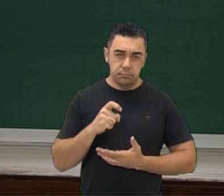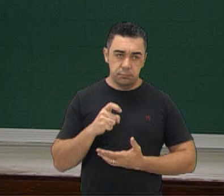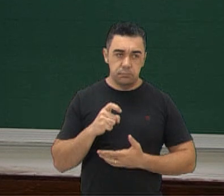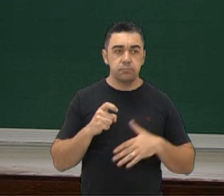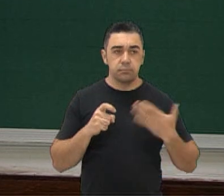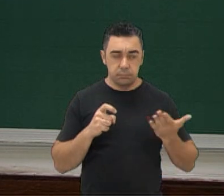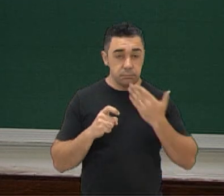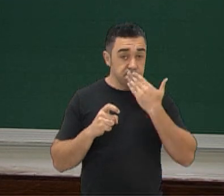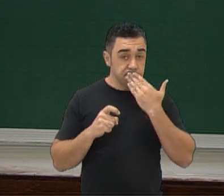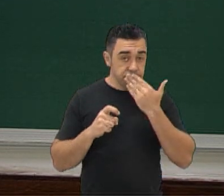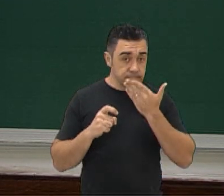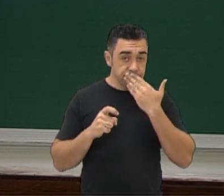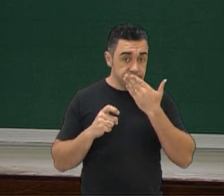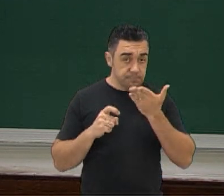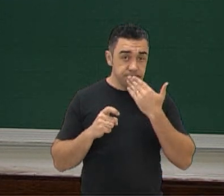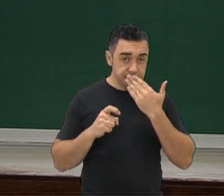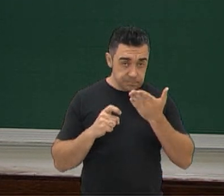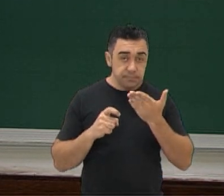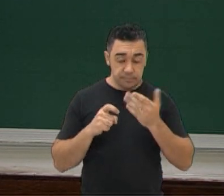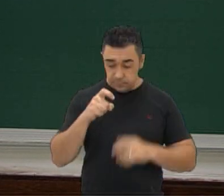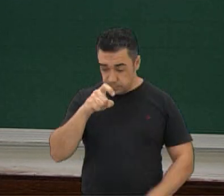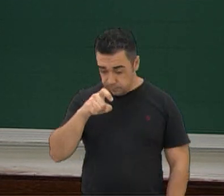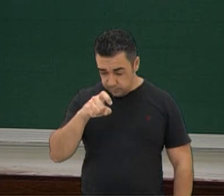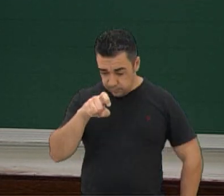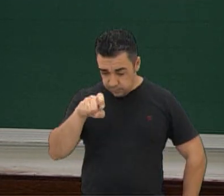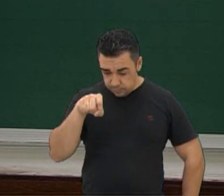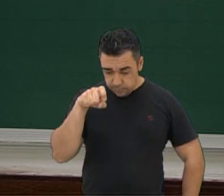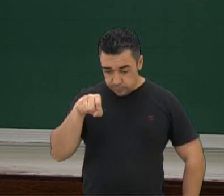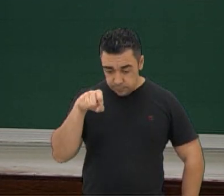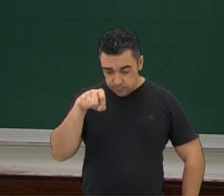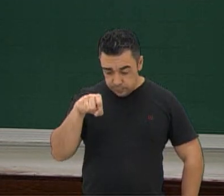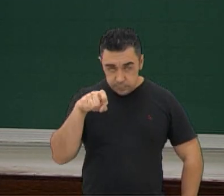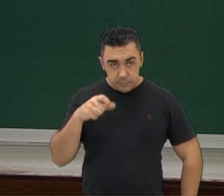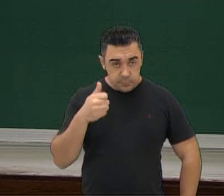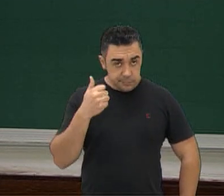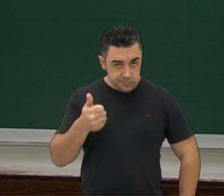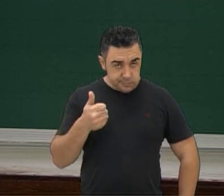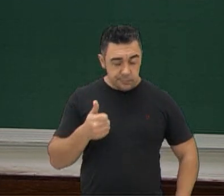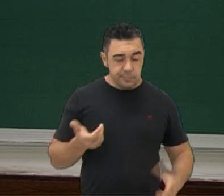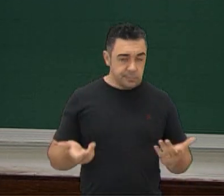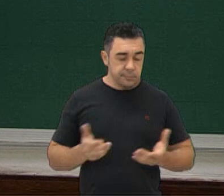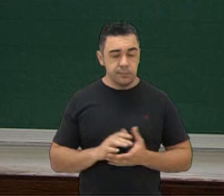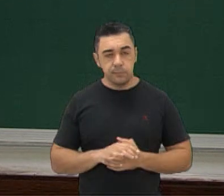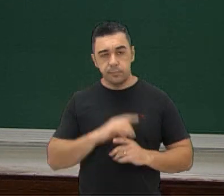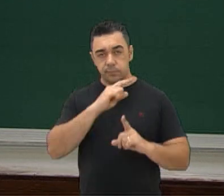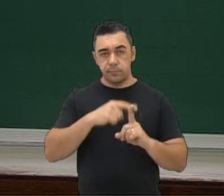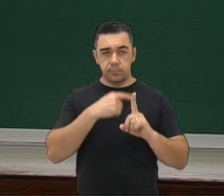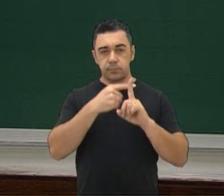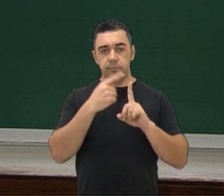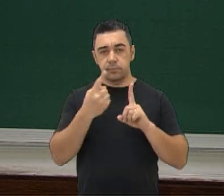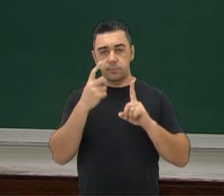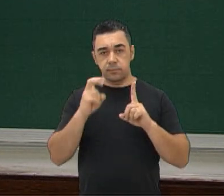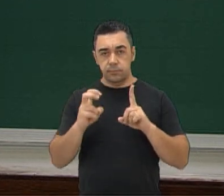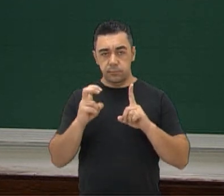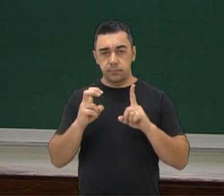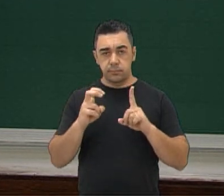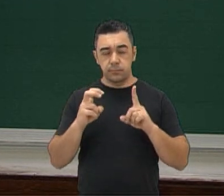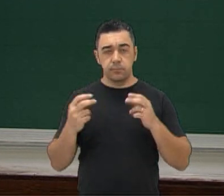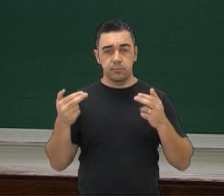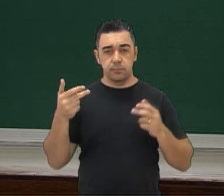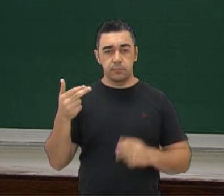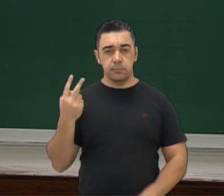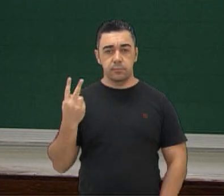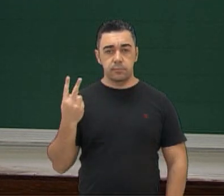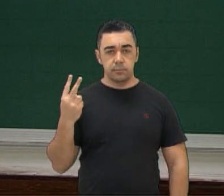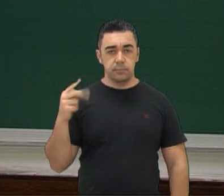nesse caso aqui, ele está passando para vocês que esse número pode ser representado por x. Mais 15 é igual